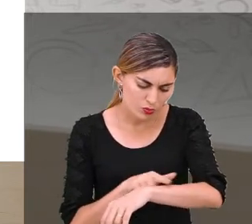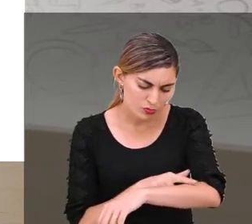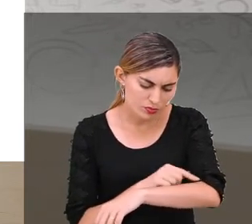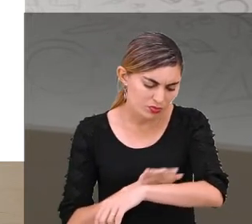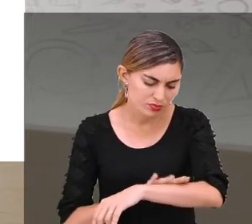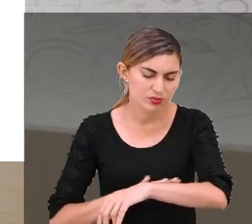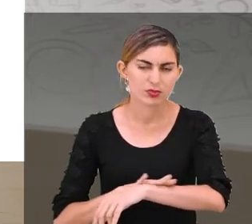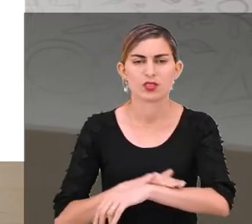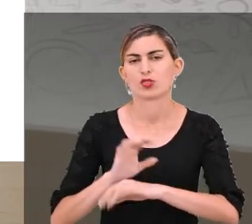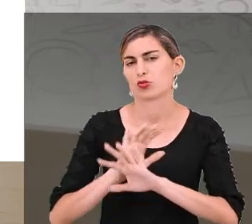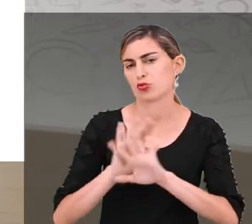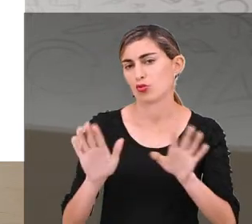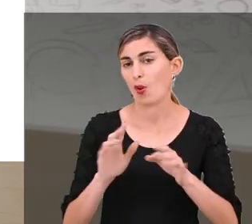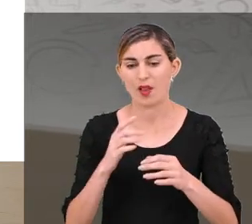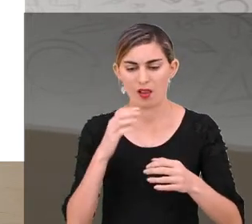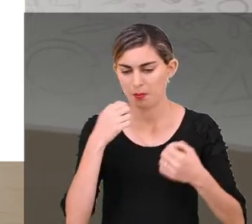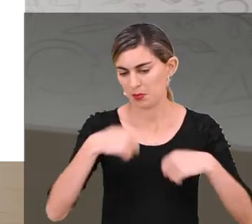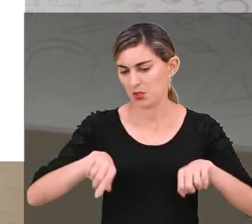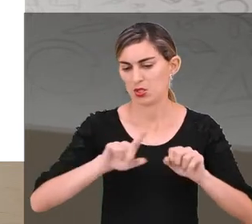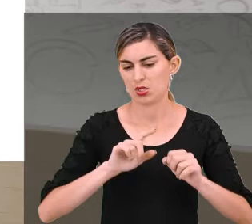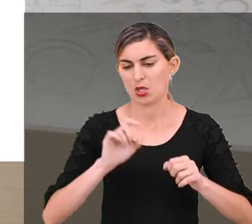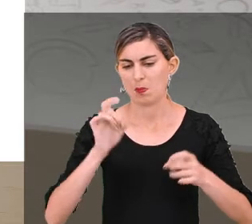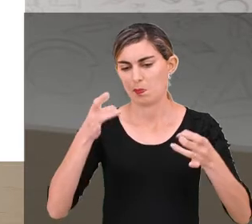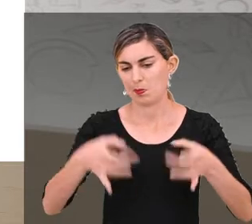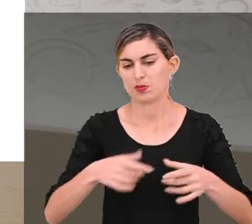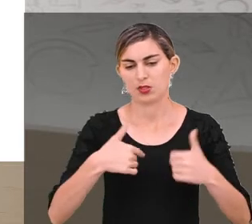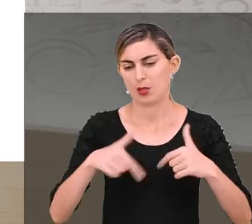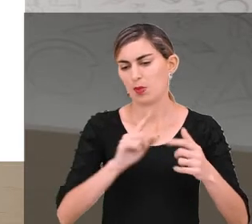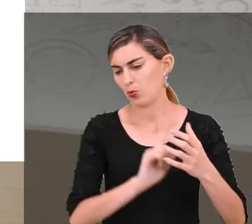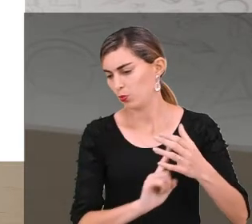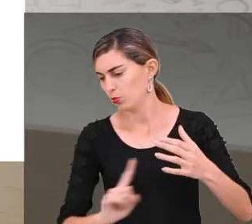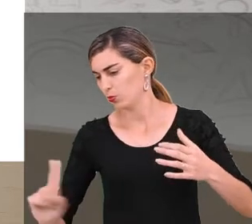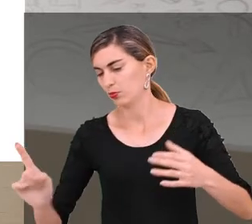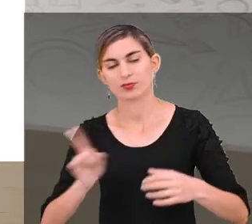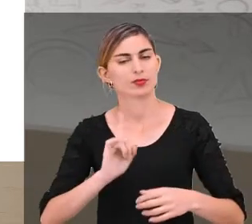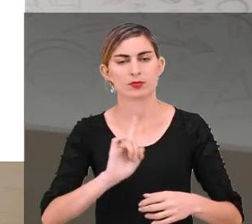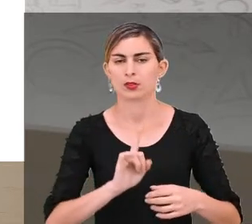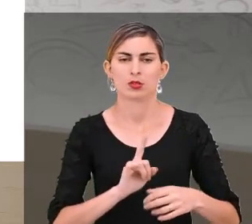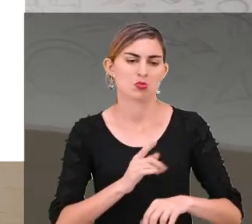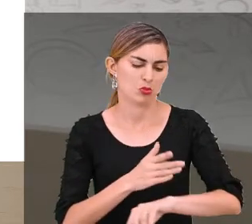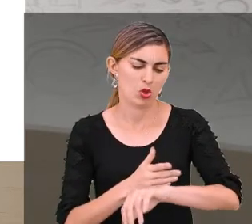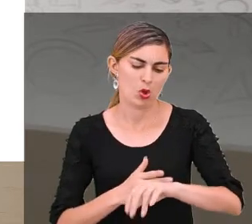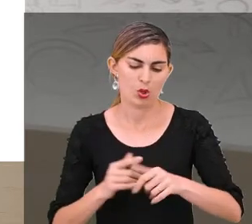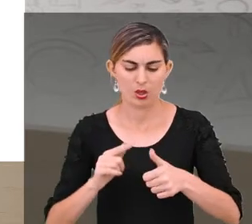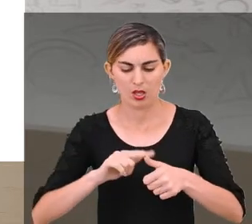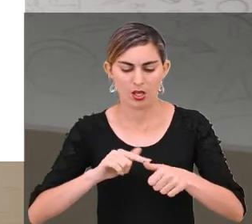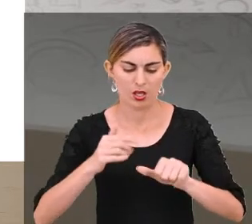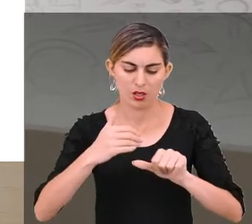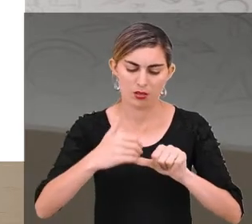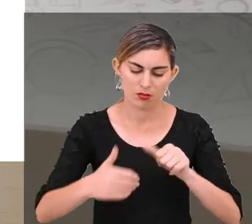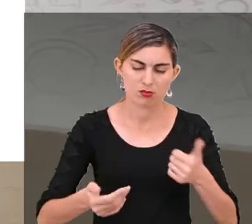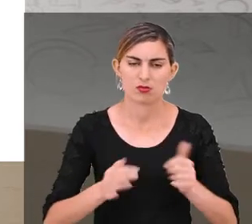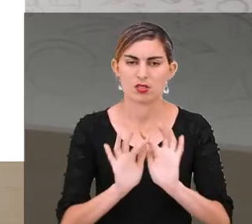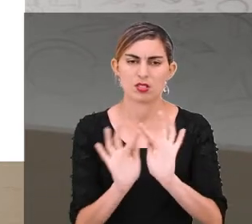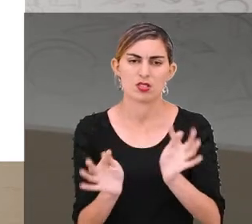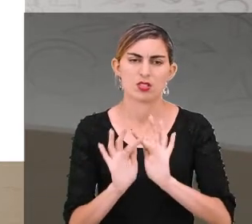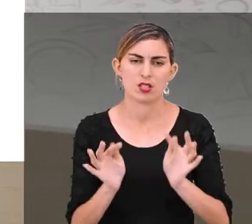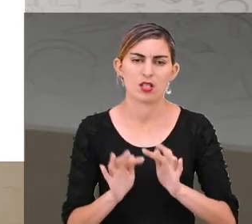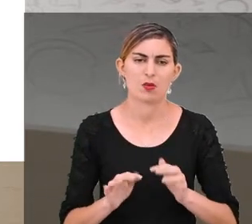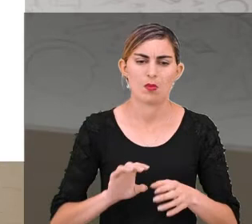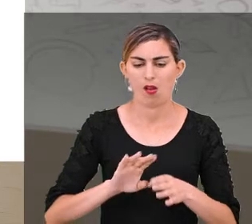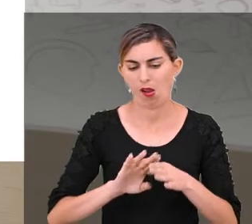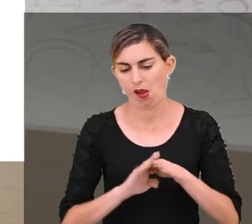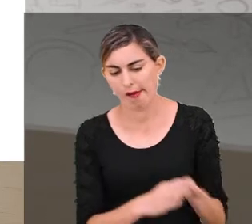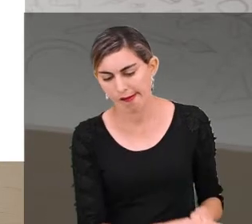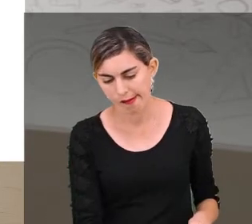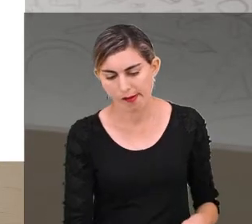não levaram ao afastamento da rotina de trabalho. Por exemplo, um corte no dedo, né? Uma